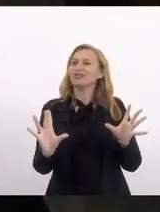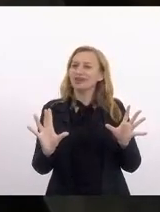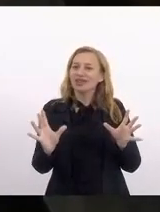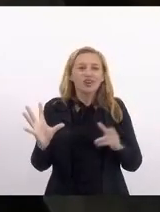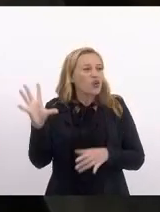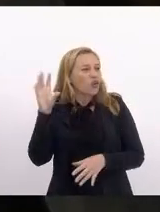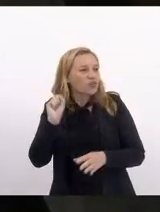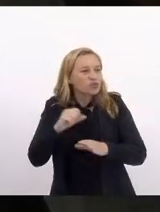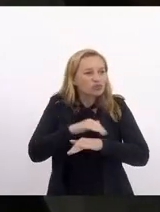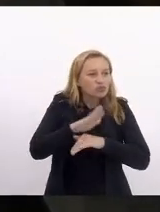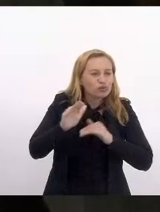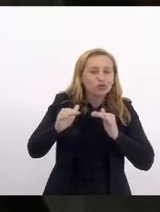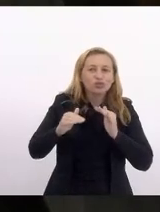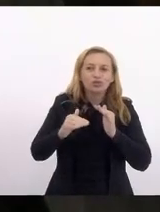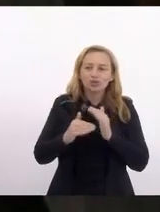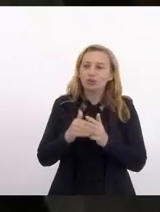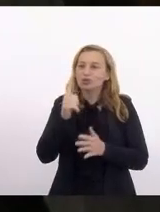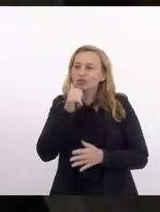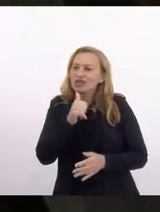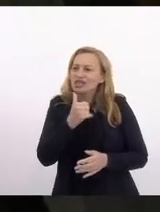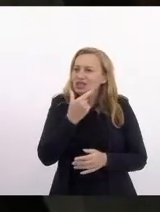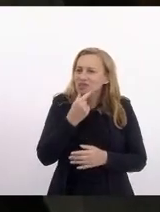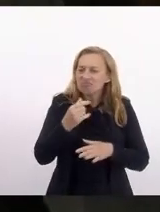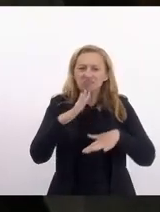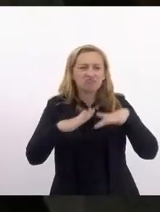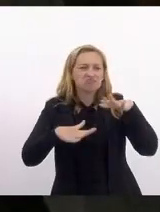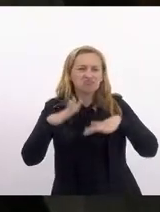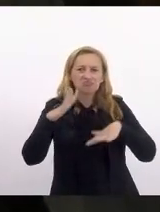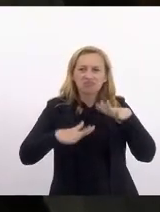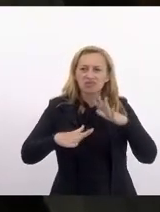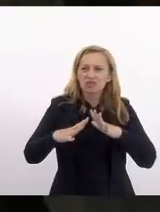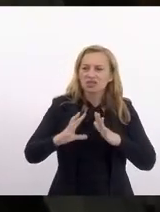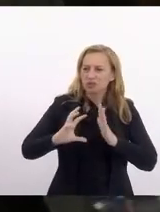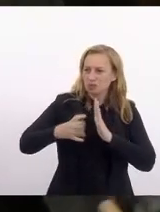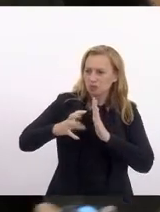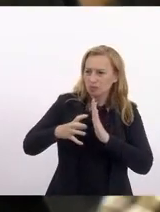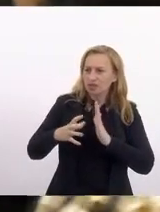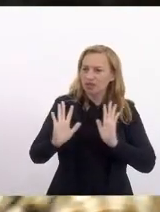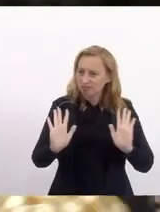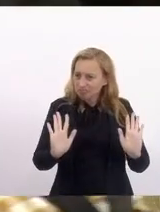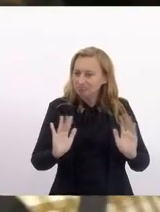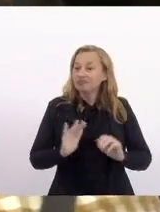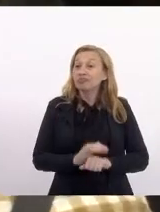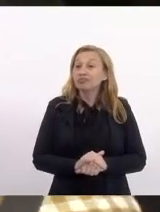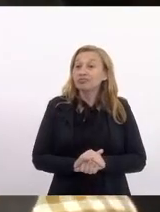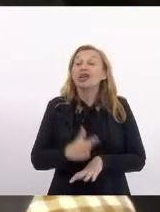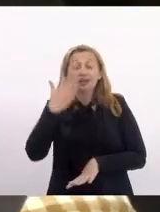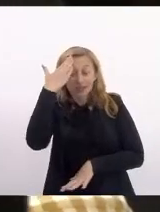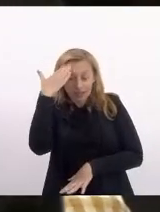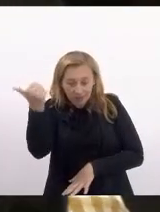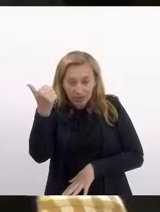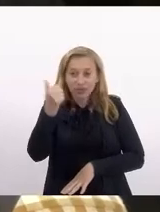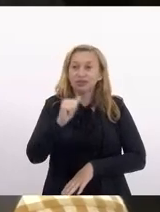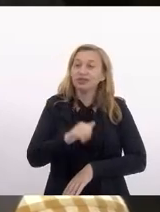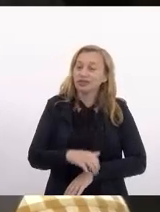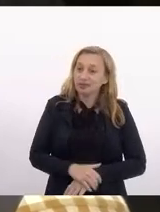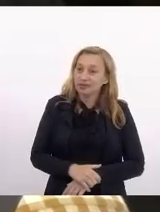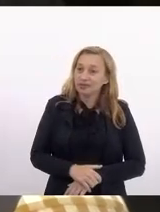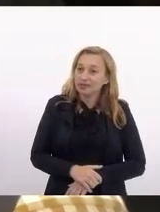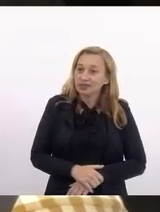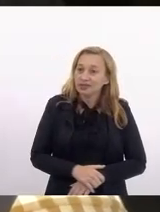ouvindo todos todas independente das suas posições políticas com sabedoria